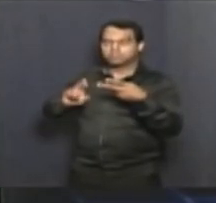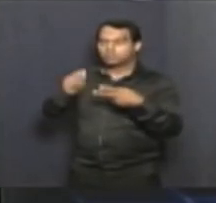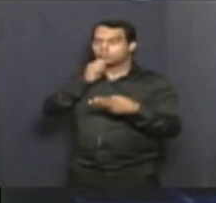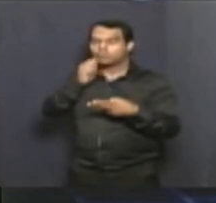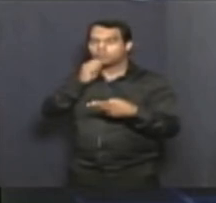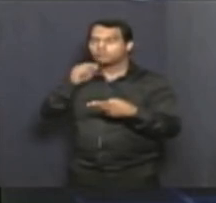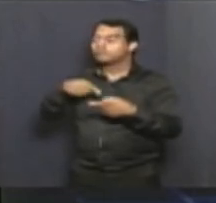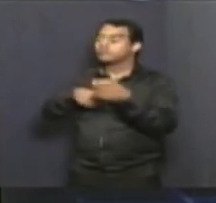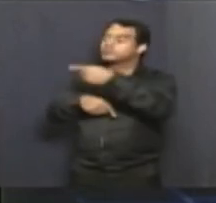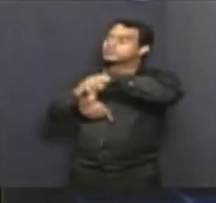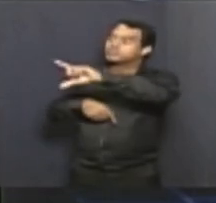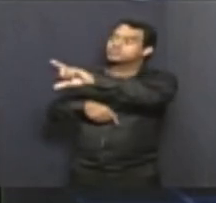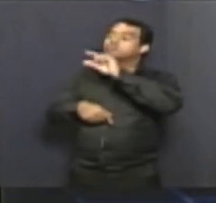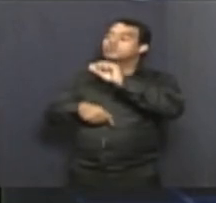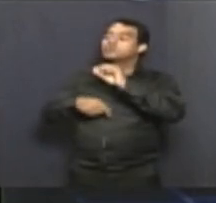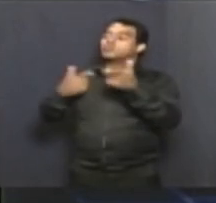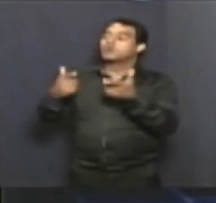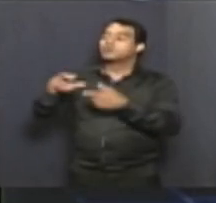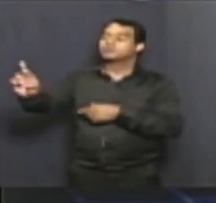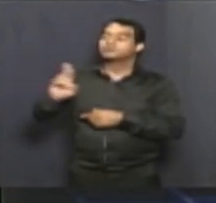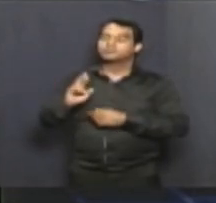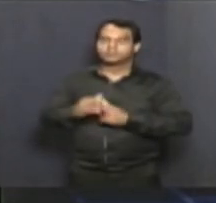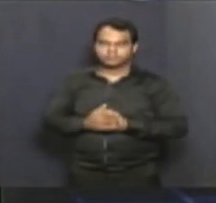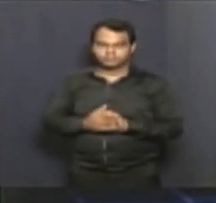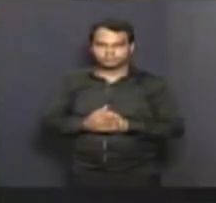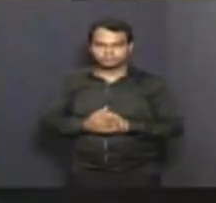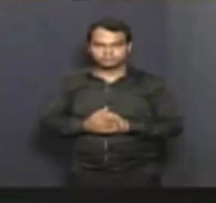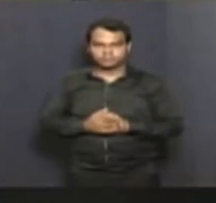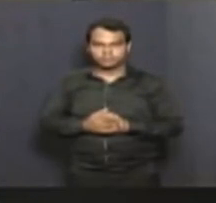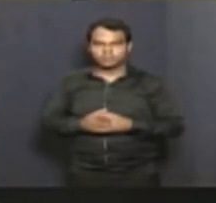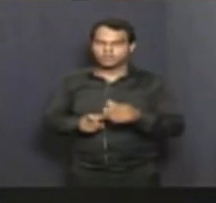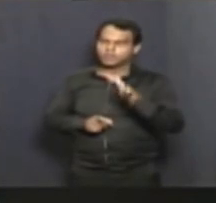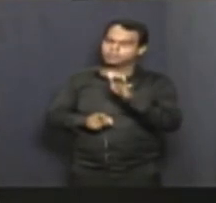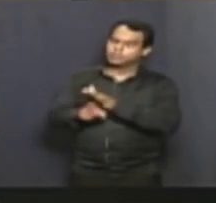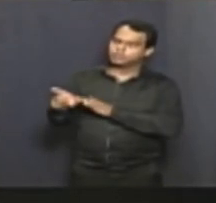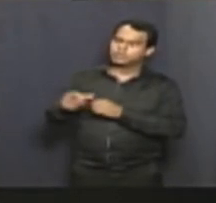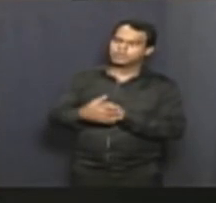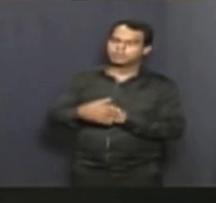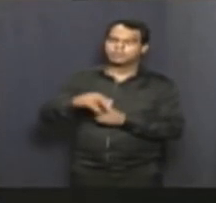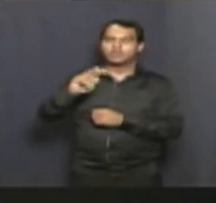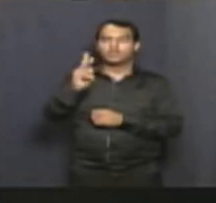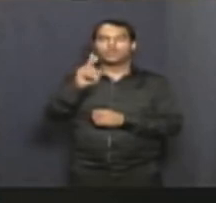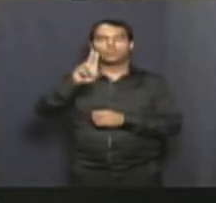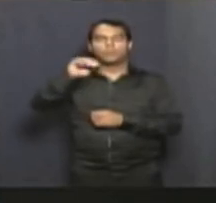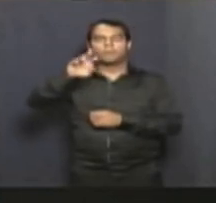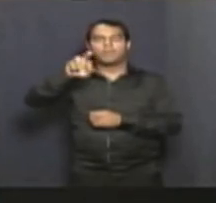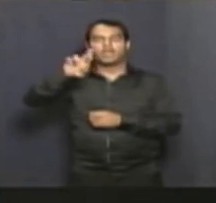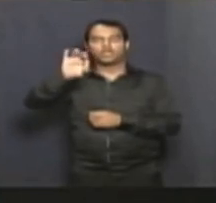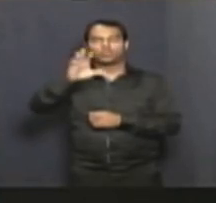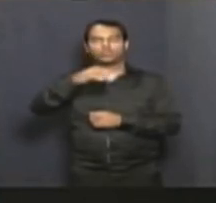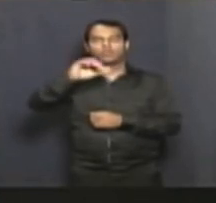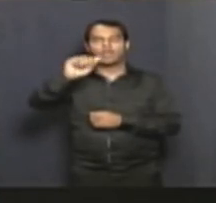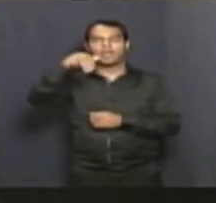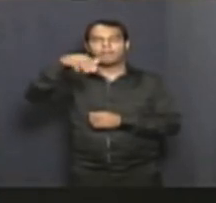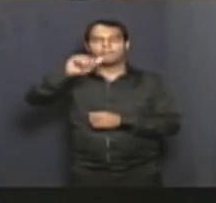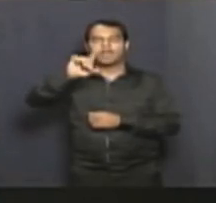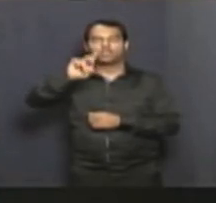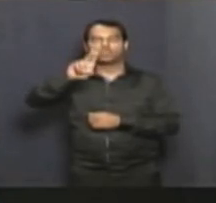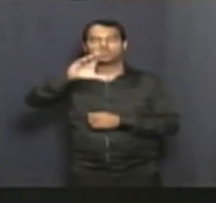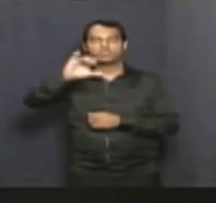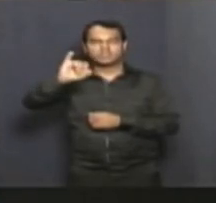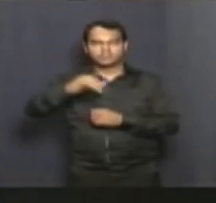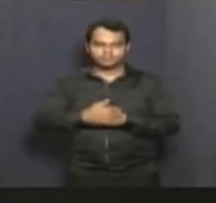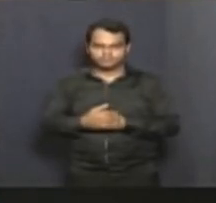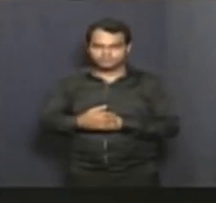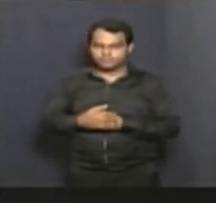qual candidato quer fazer a pergunta qual será o tema perguntar por humberto uma doce aberto